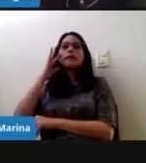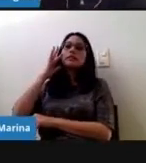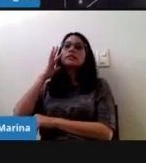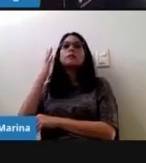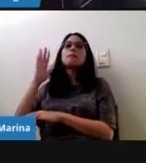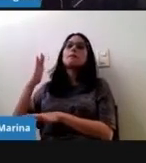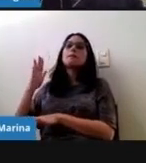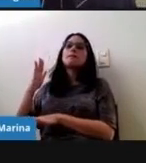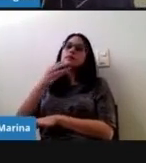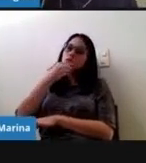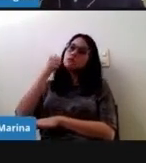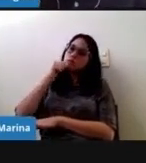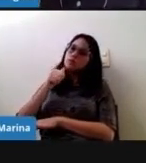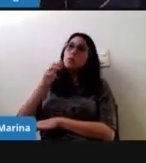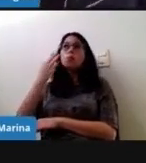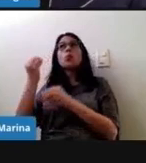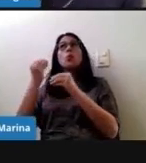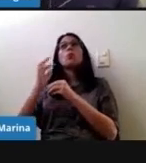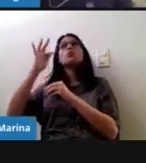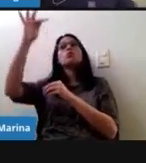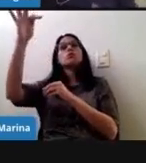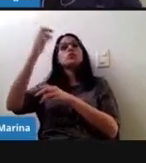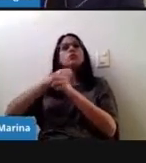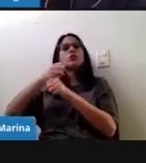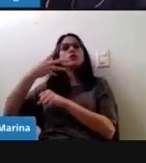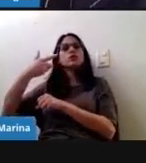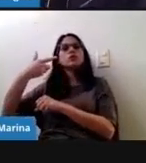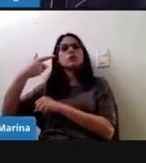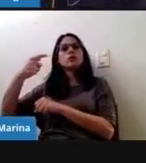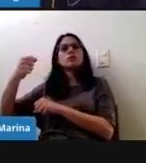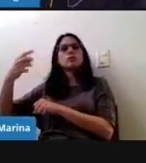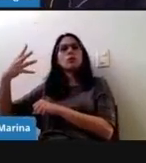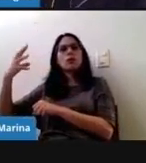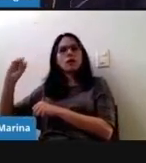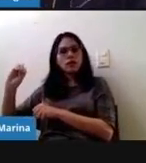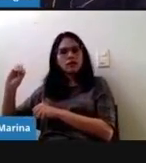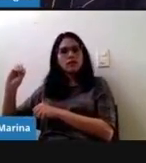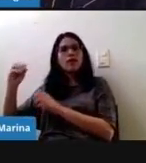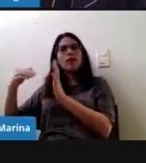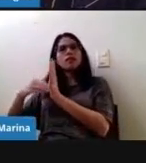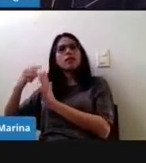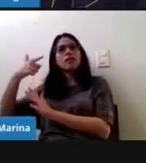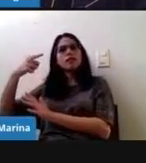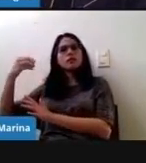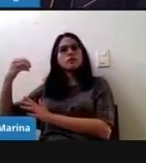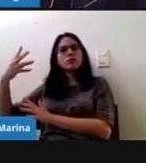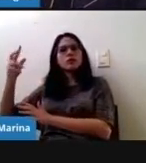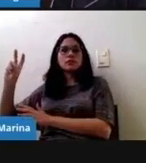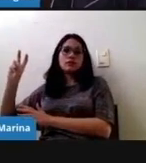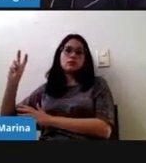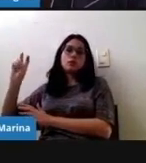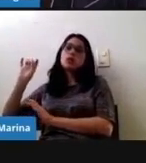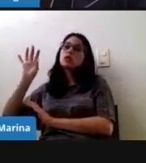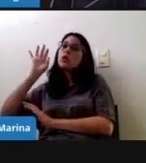vida para ambos os sexos de 2040 a 2045, né? Apenas uma projeção. E aqui a gente observa,